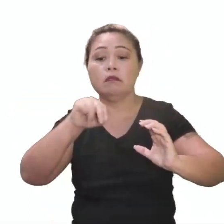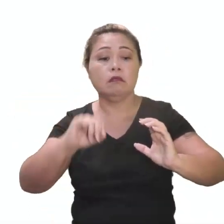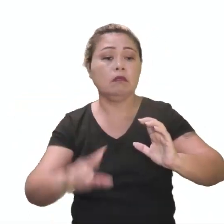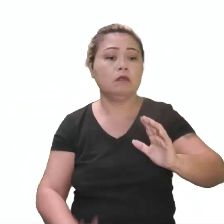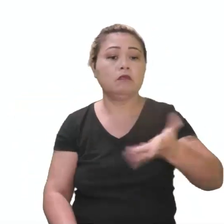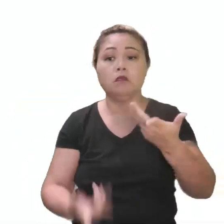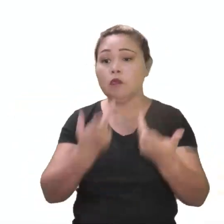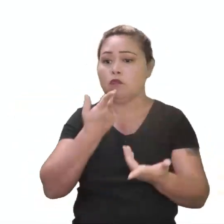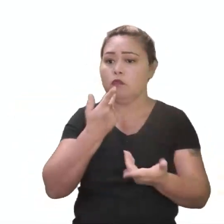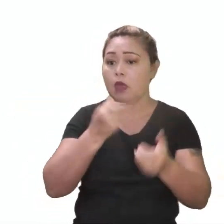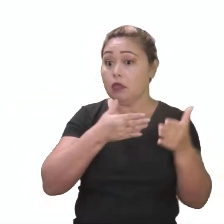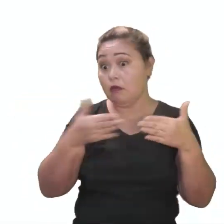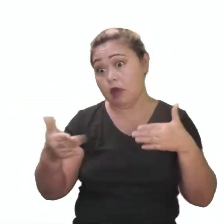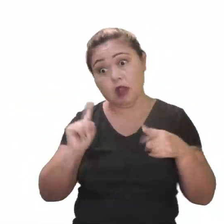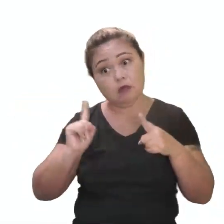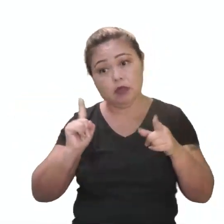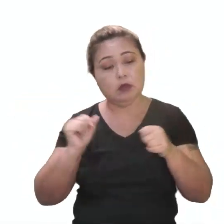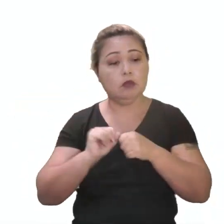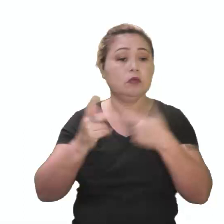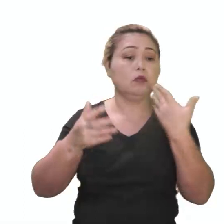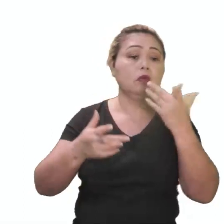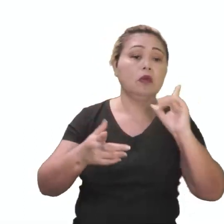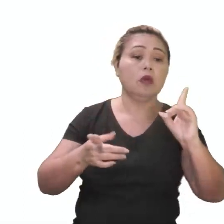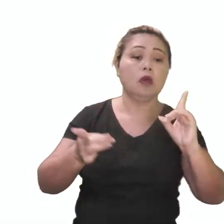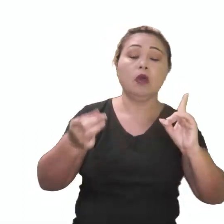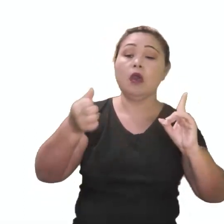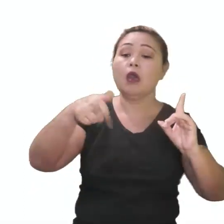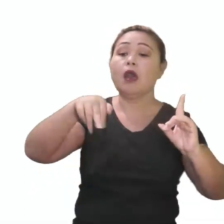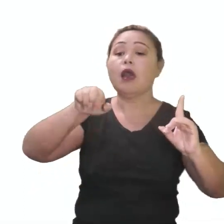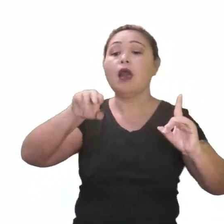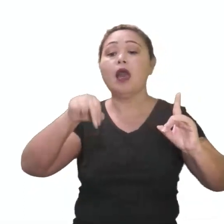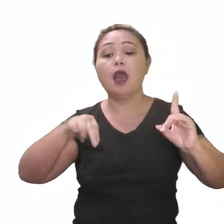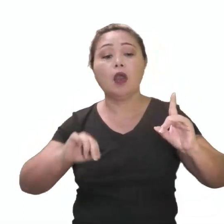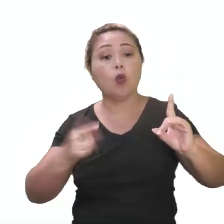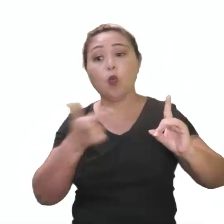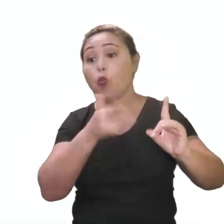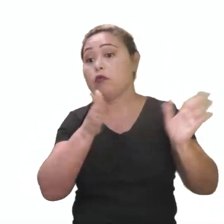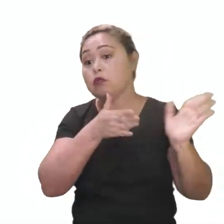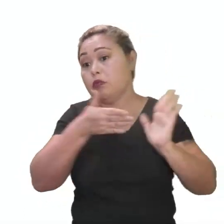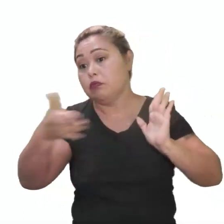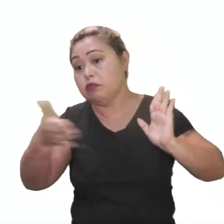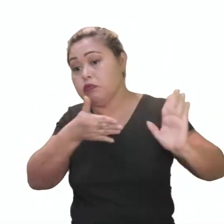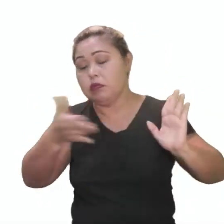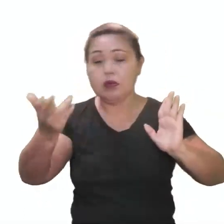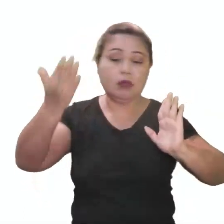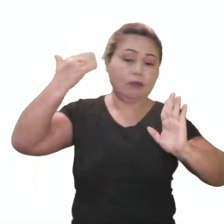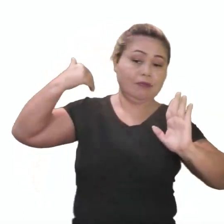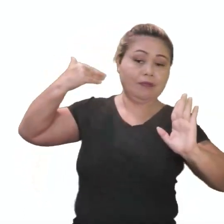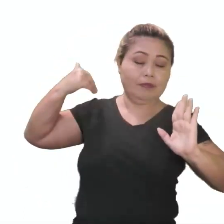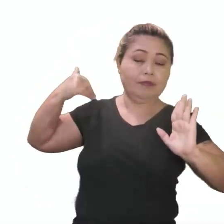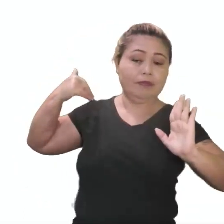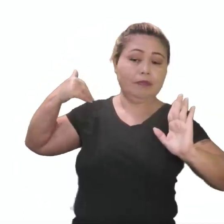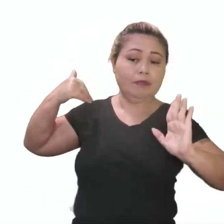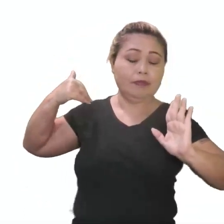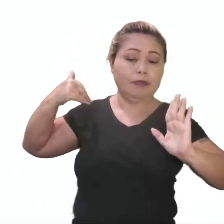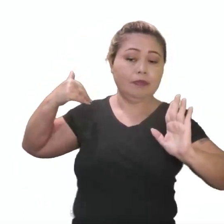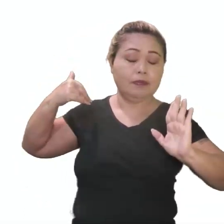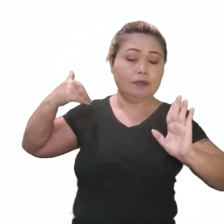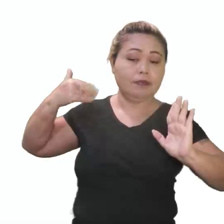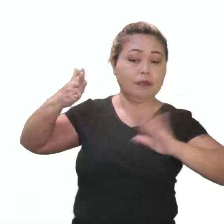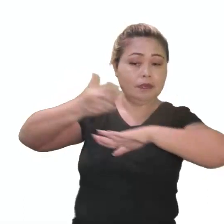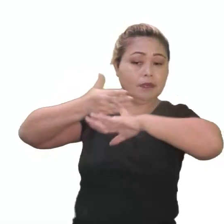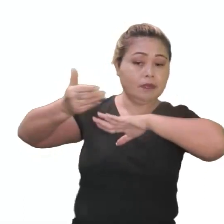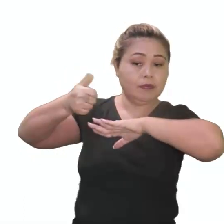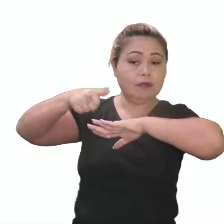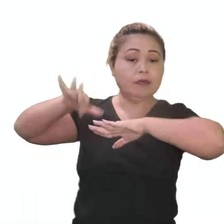siluriano. Opa, a gente está falando de um período aí, né? Ou arqueano, outro período do tempo lá, das